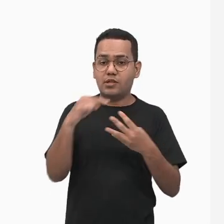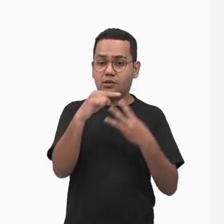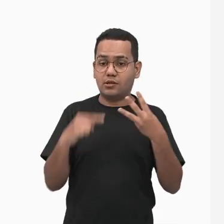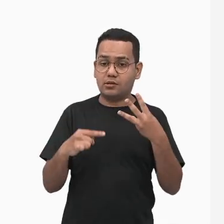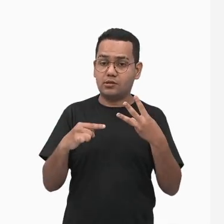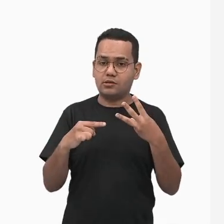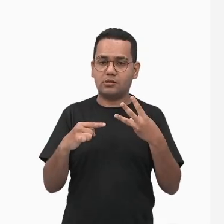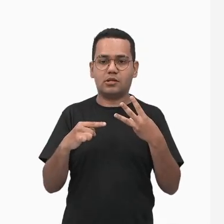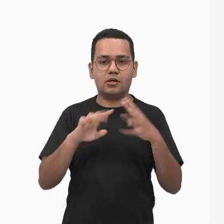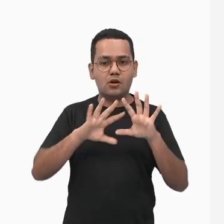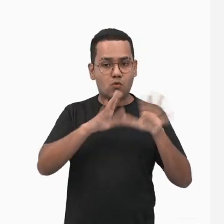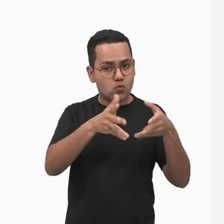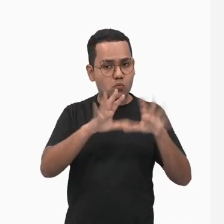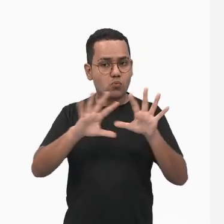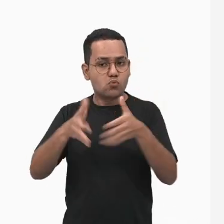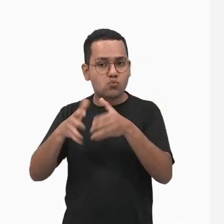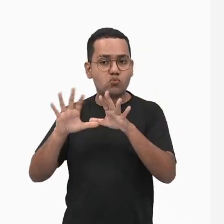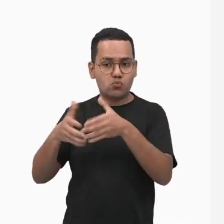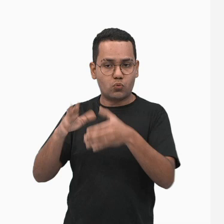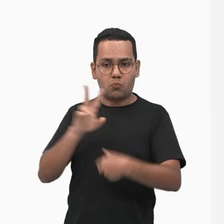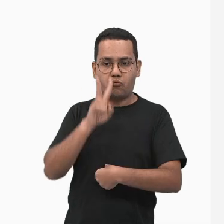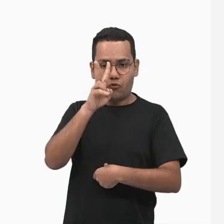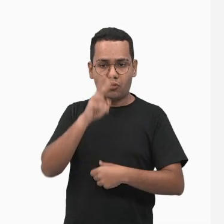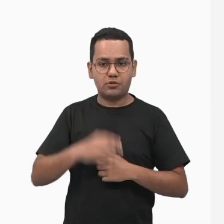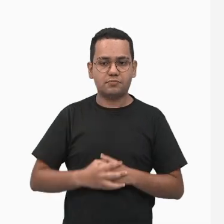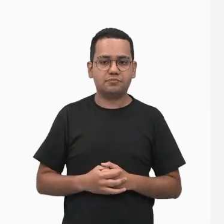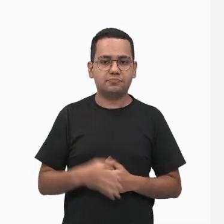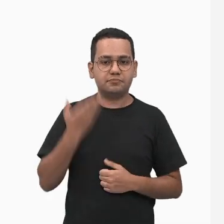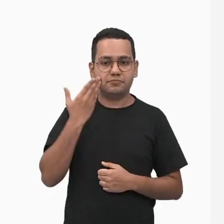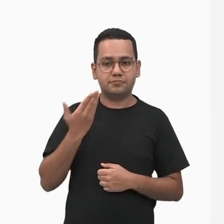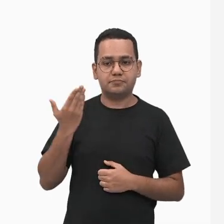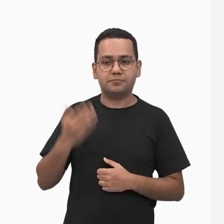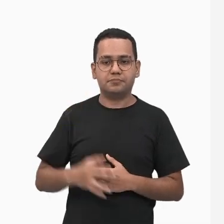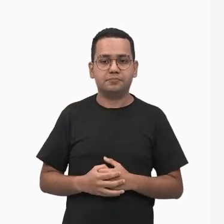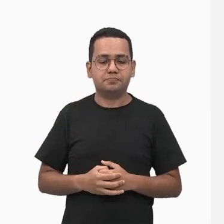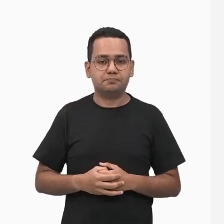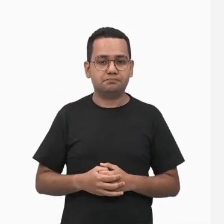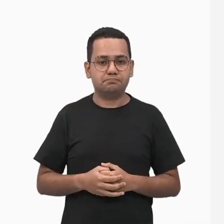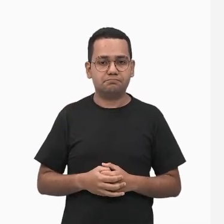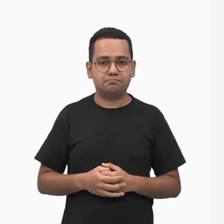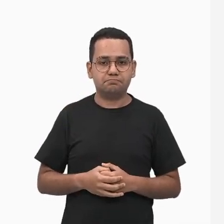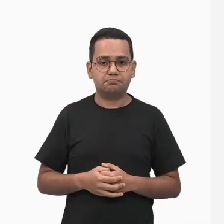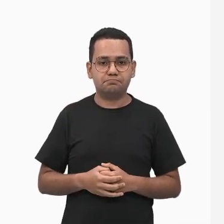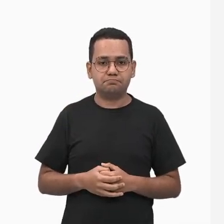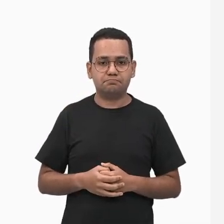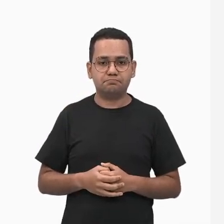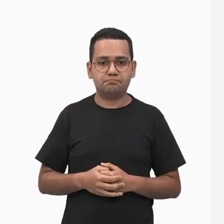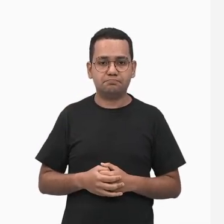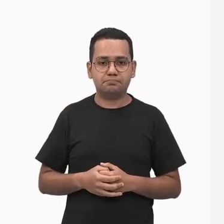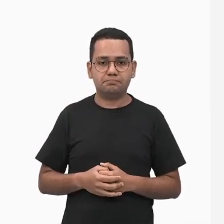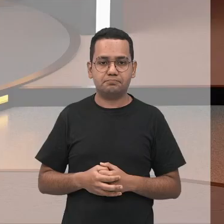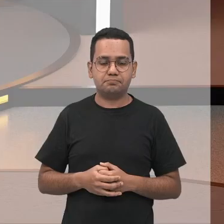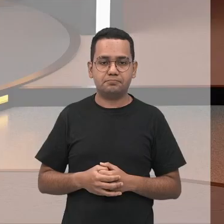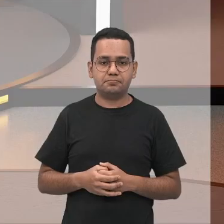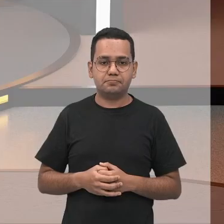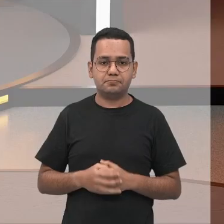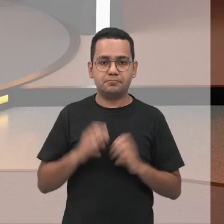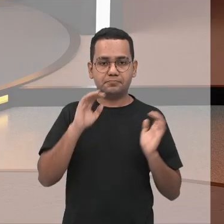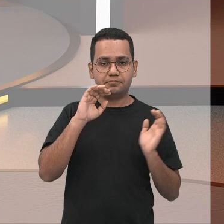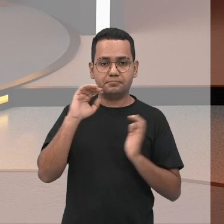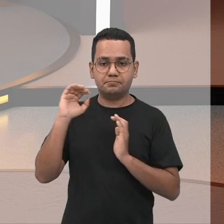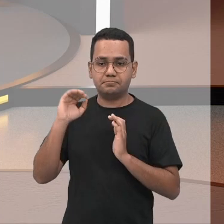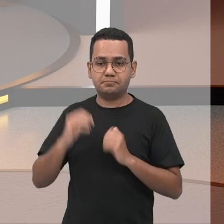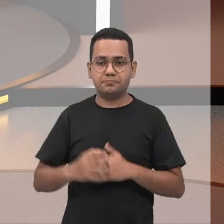três forças políticas. Vamos ver quais são essas forças políticas. Vejam lá. Primeiro, nós temos aí